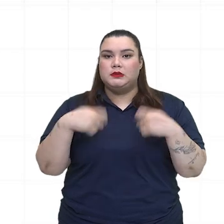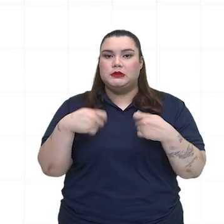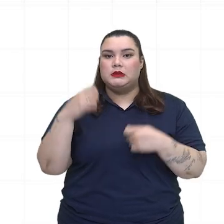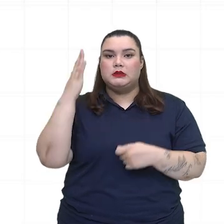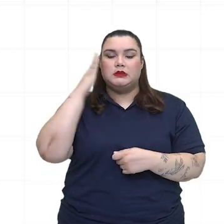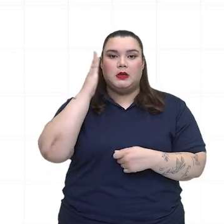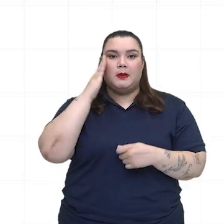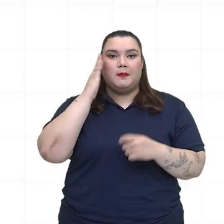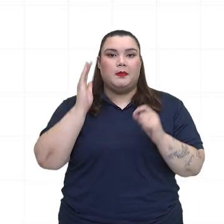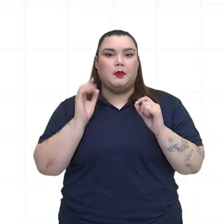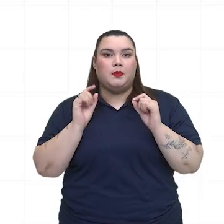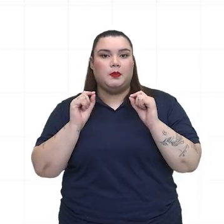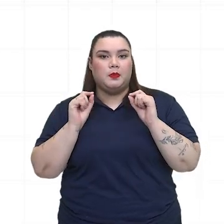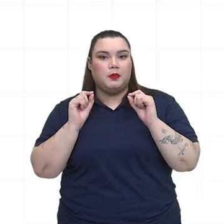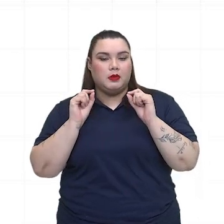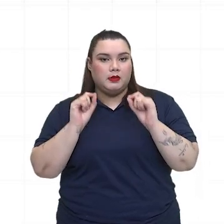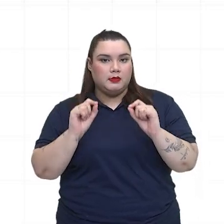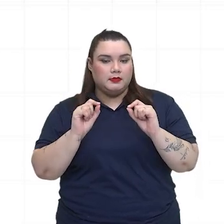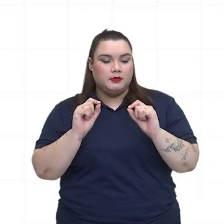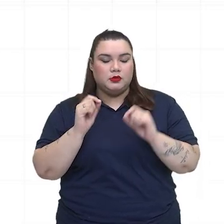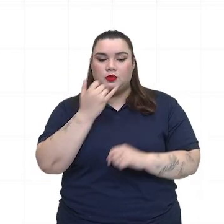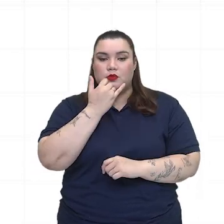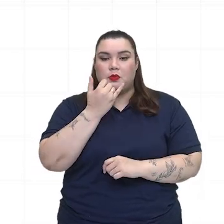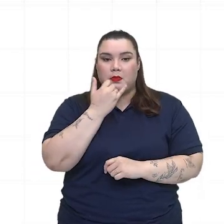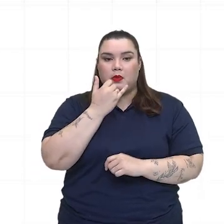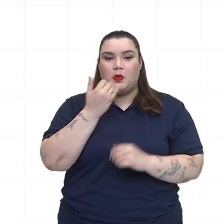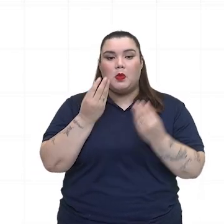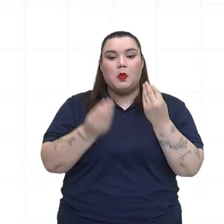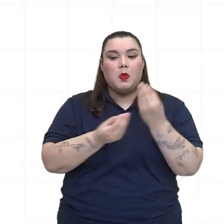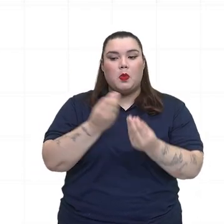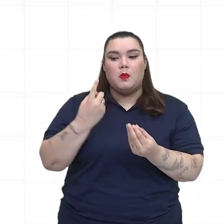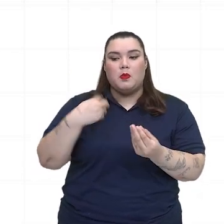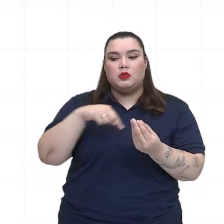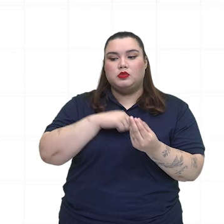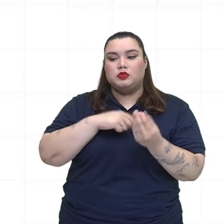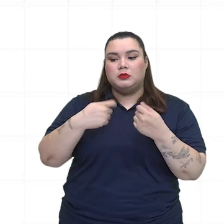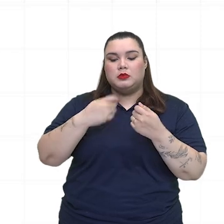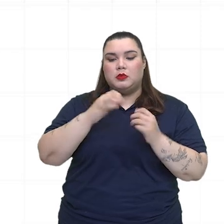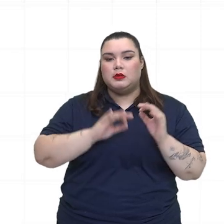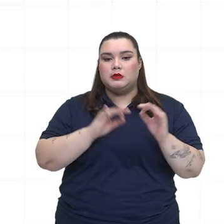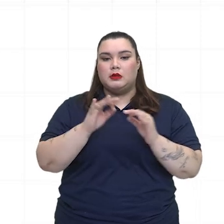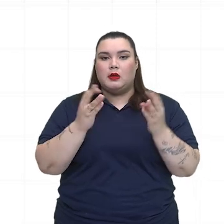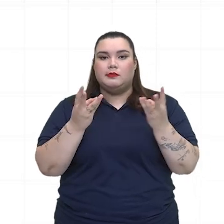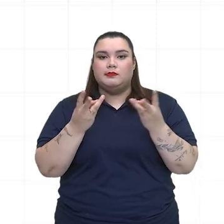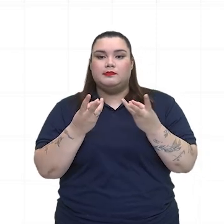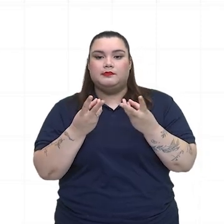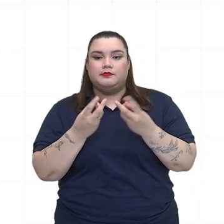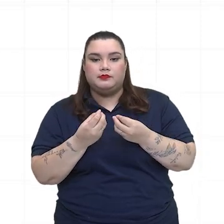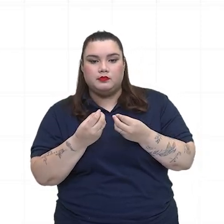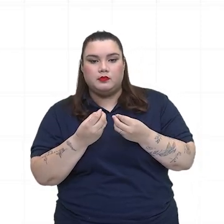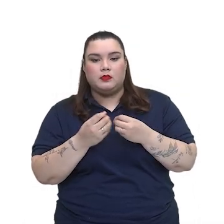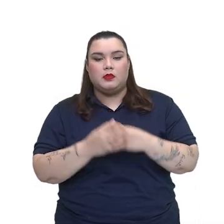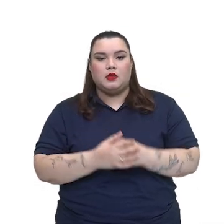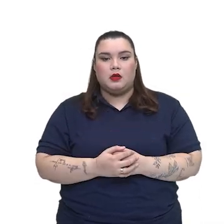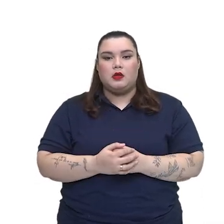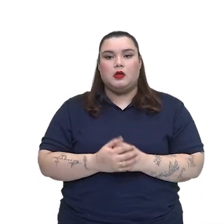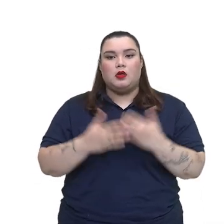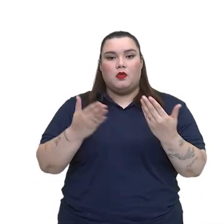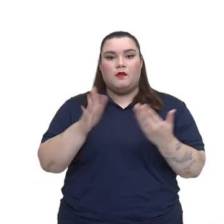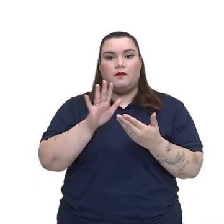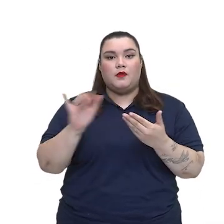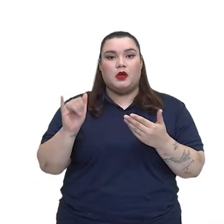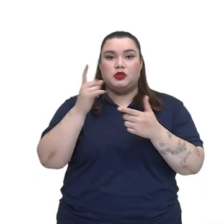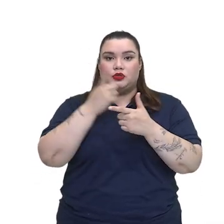saber, o que a gente precisa fazer para saber qual é essa quantidade? A gente vai dividir o valor que ela